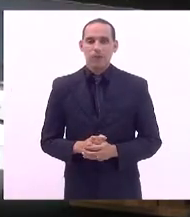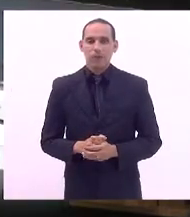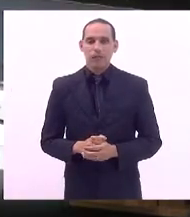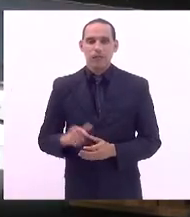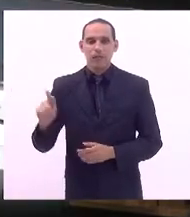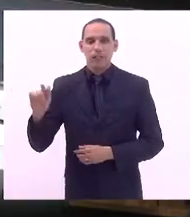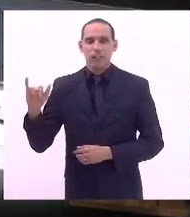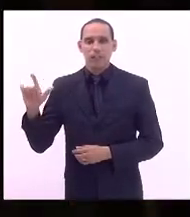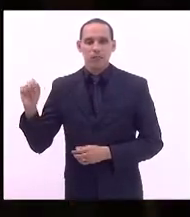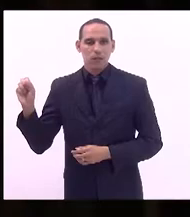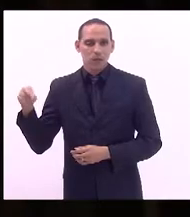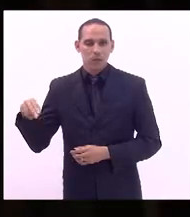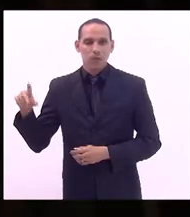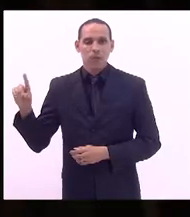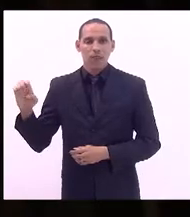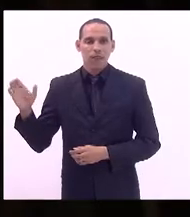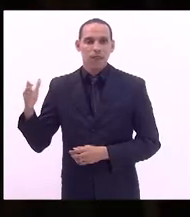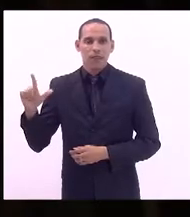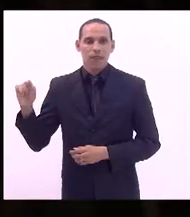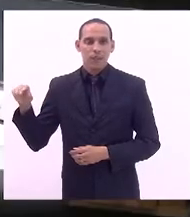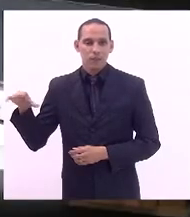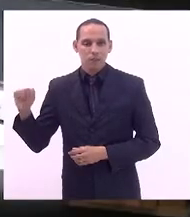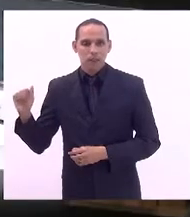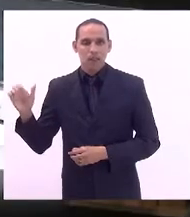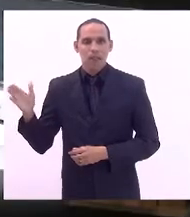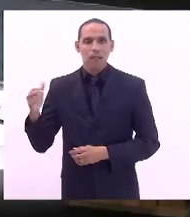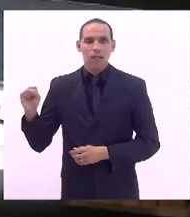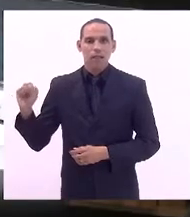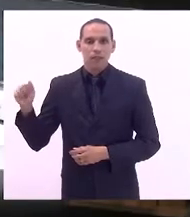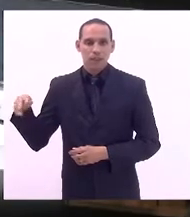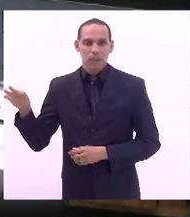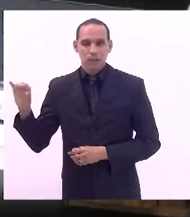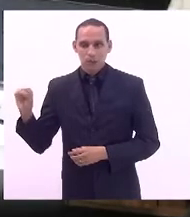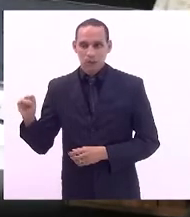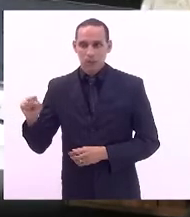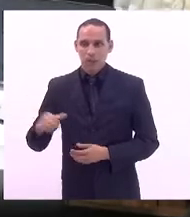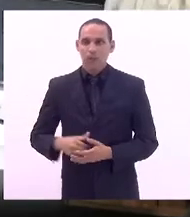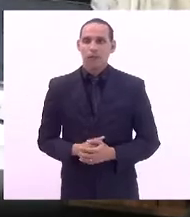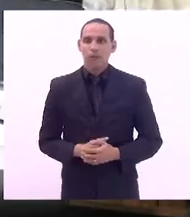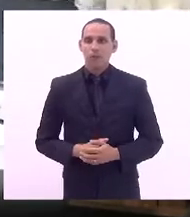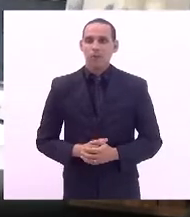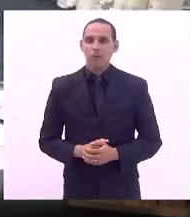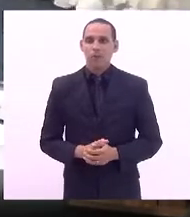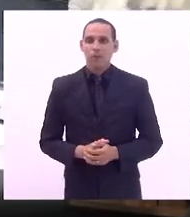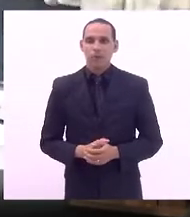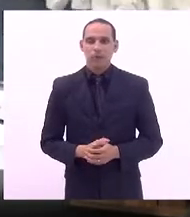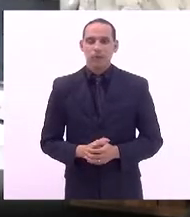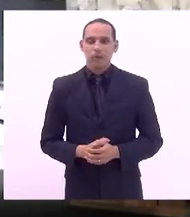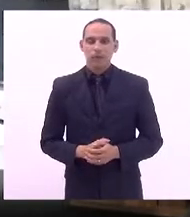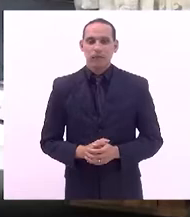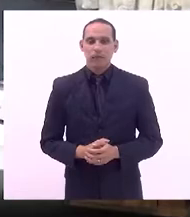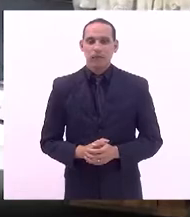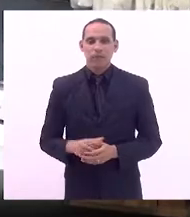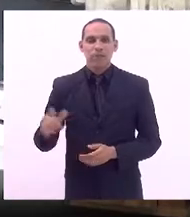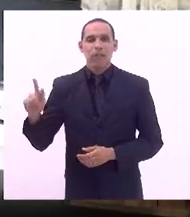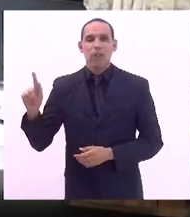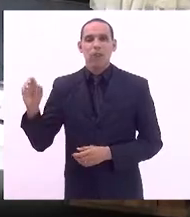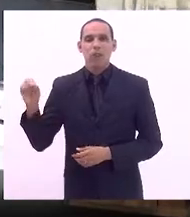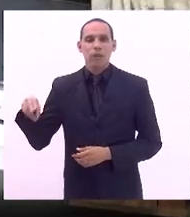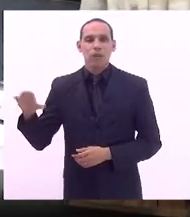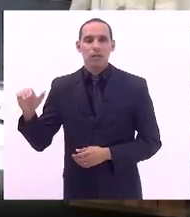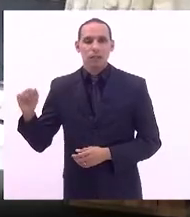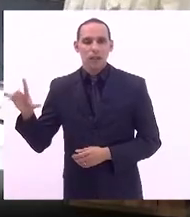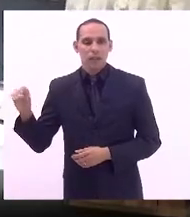o Gilson de Lima Santos E aí o Gonçalo